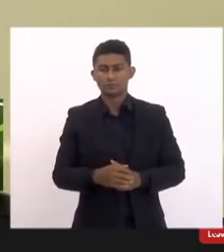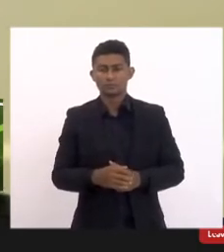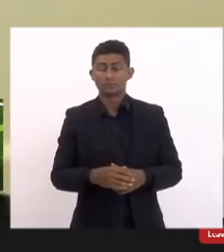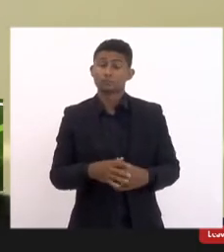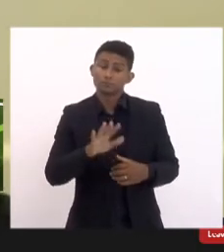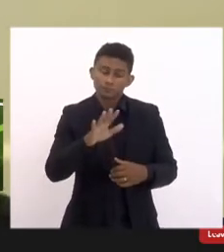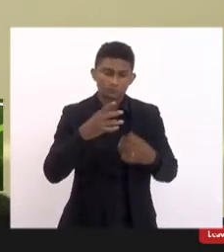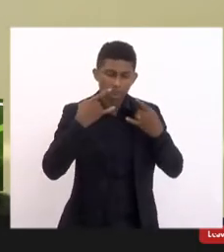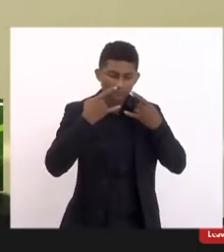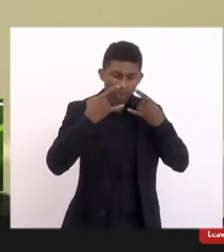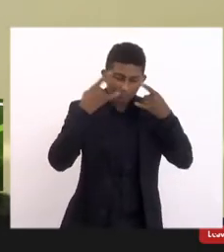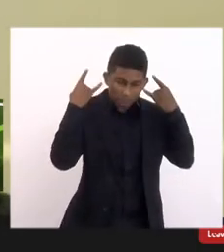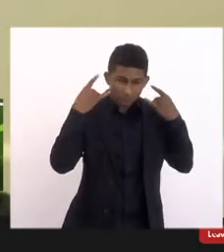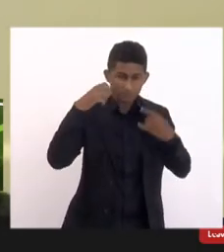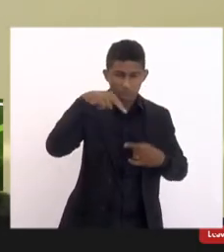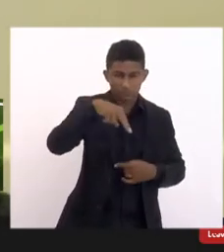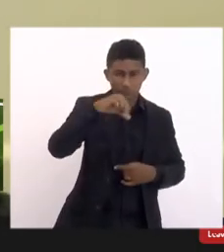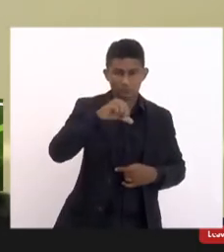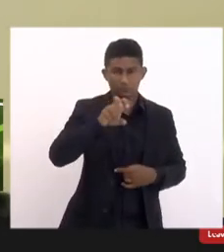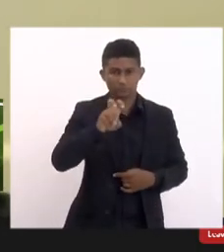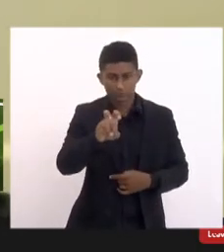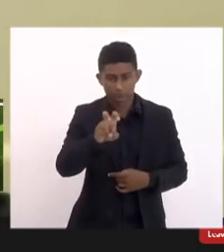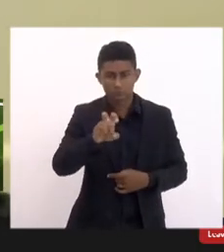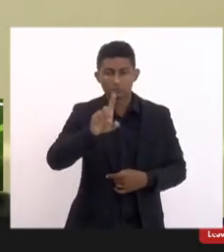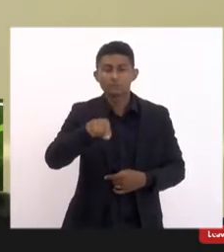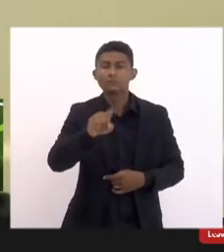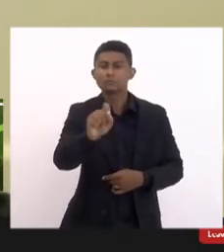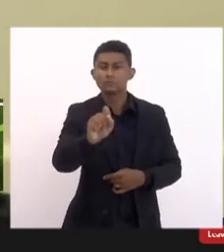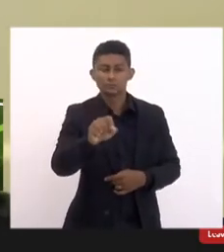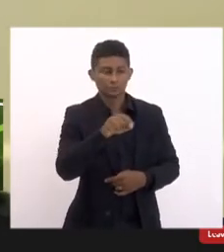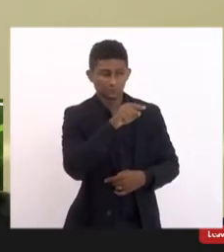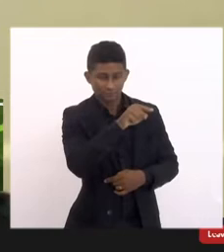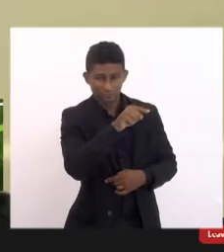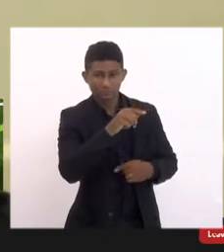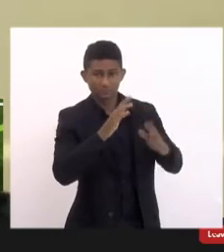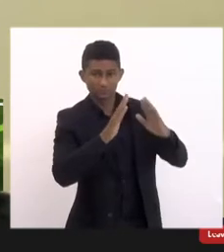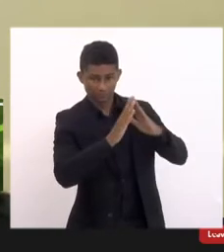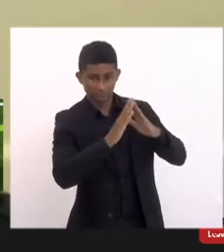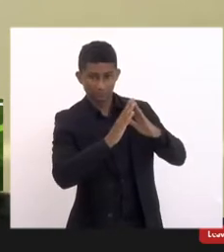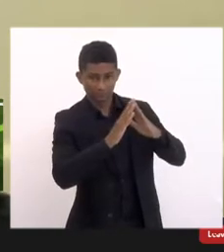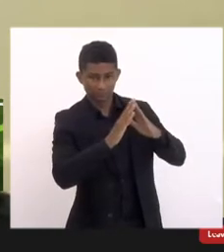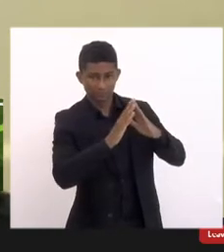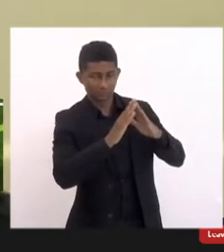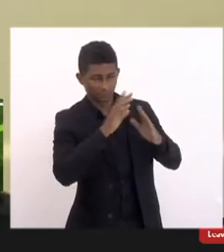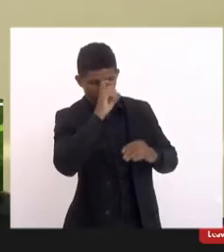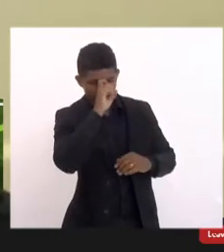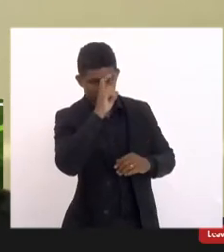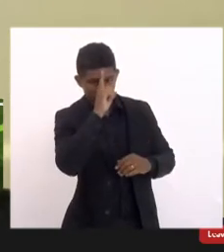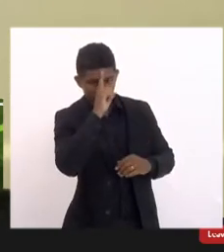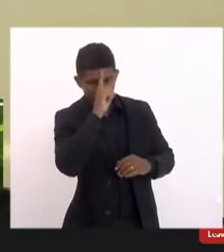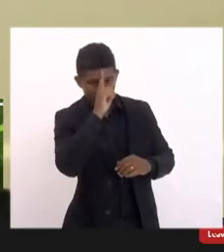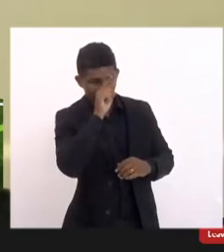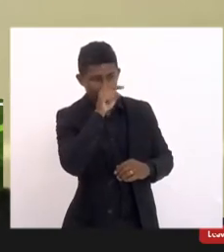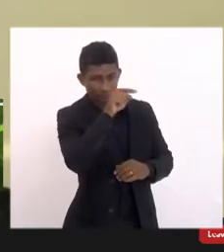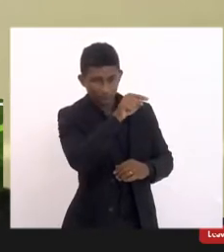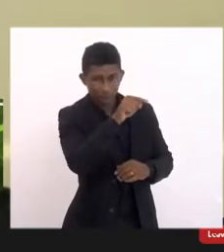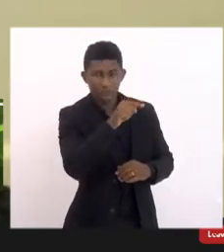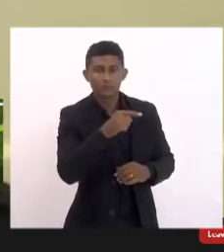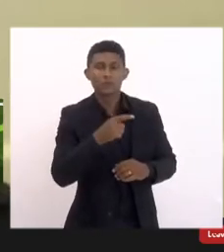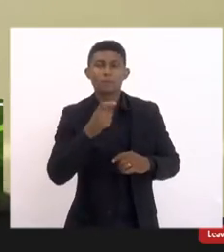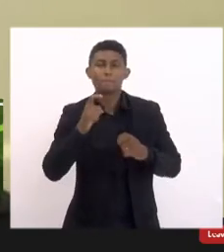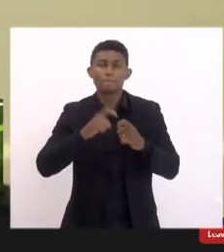N95 é para um uso restrito às unidades de saúde, para quem vai manipular, um médico, um enfermeiro, um profissional que está atendendo